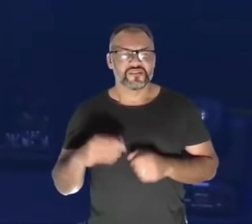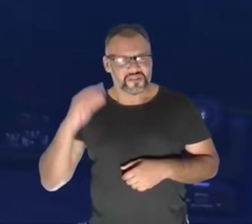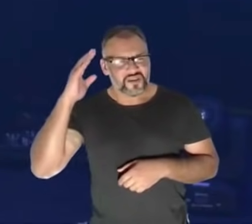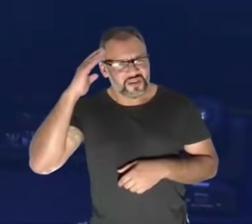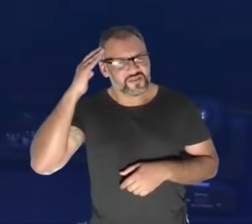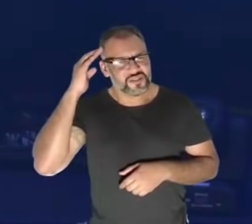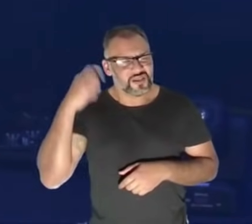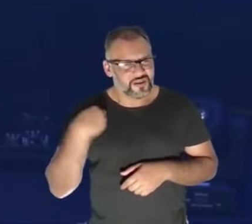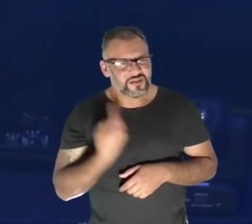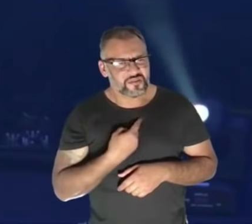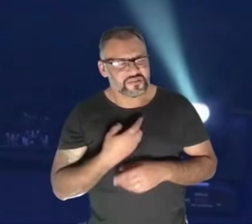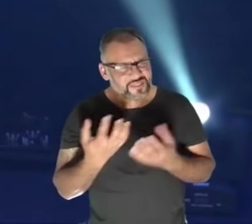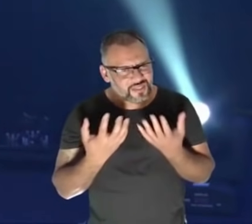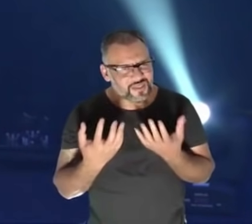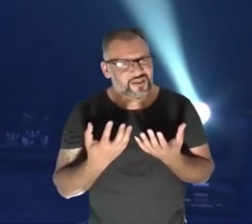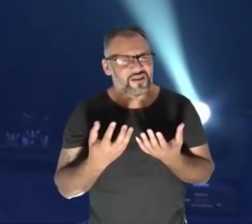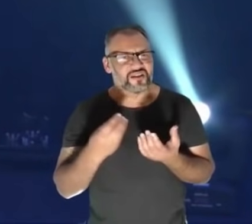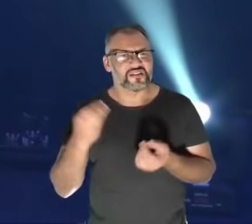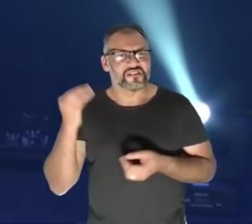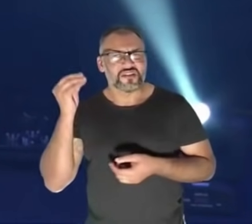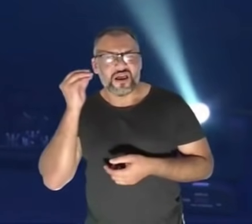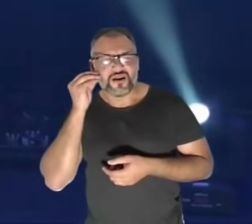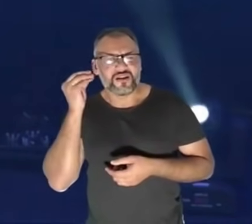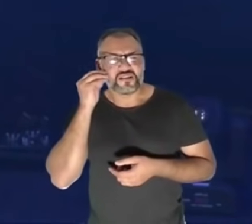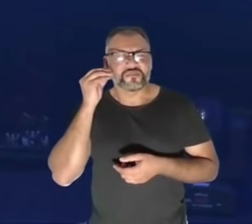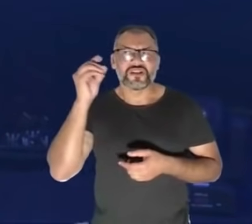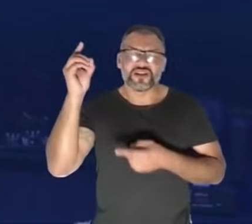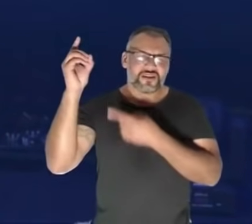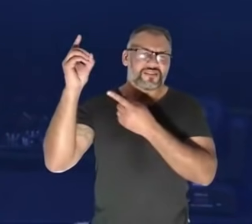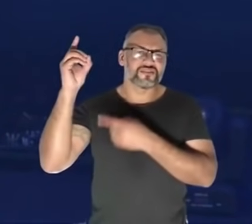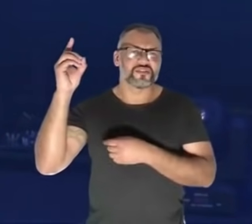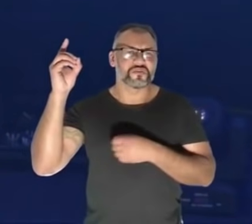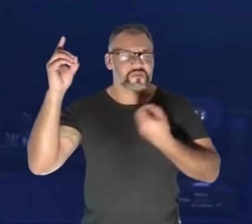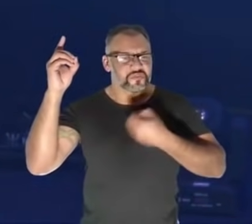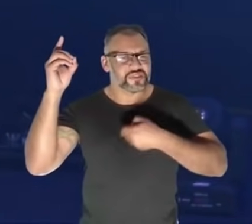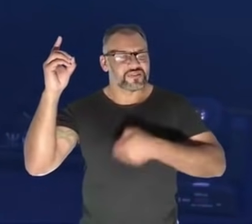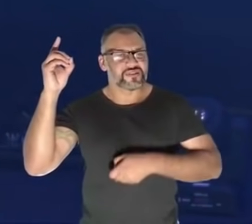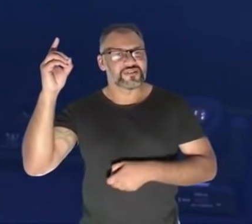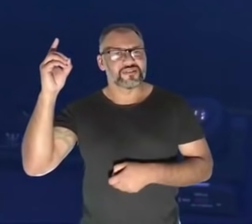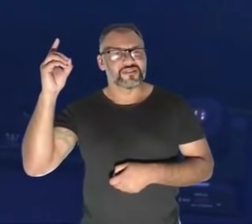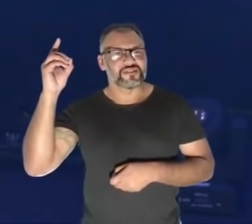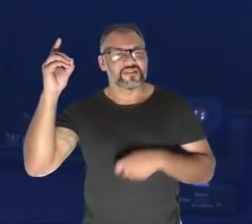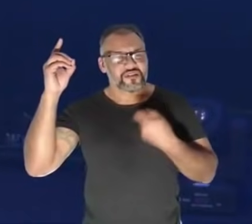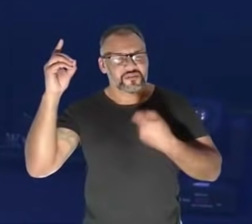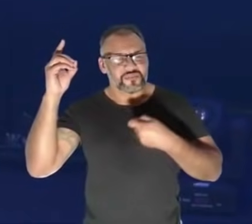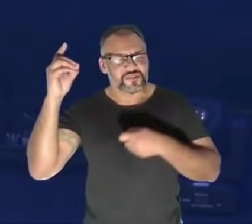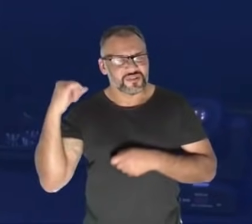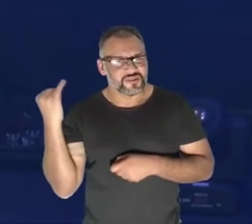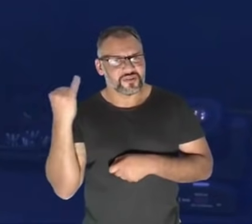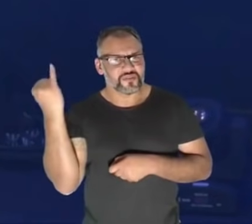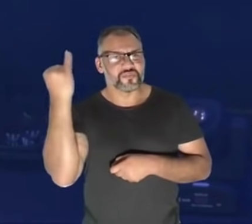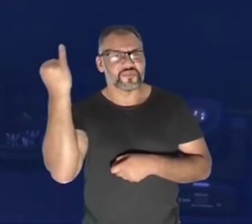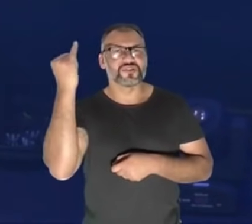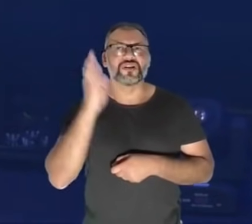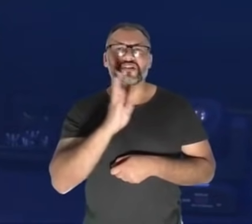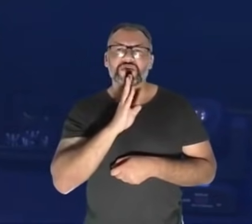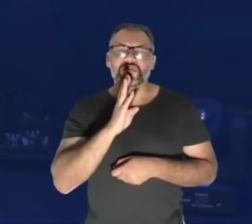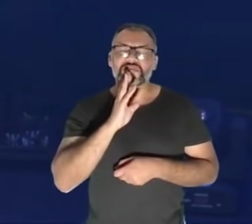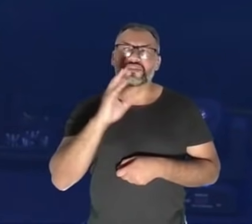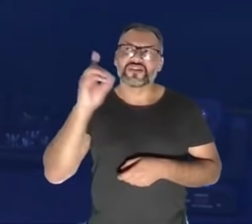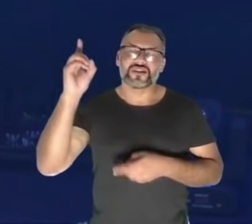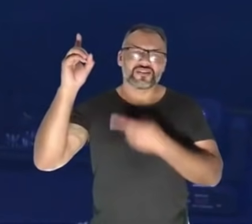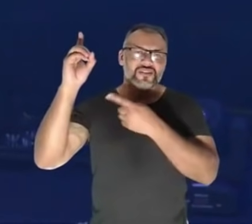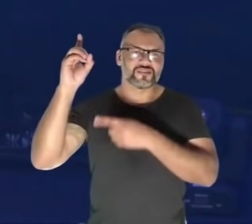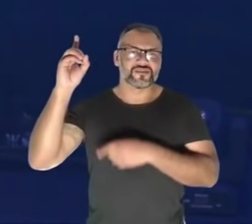com Deus e a gente precisa ter uma experiência com Deus A gente precisa conhecer Deus além